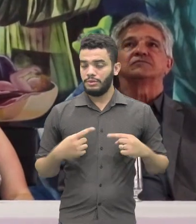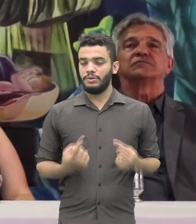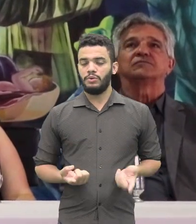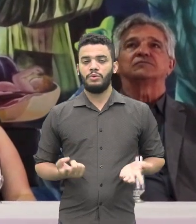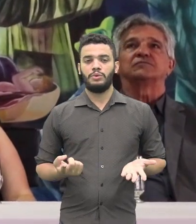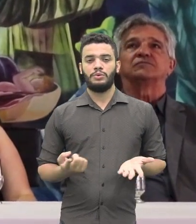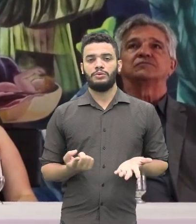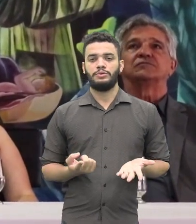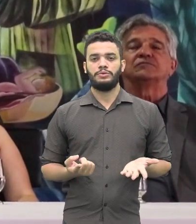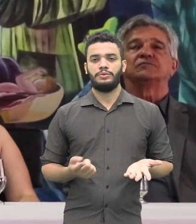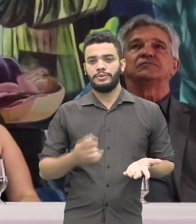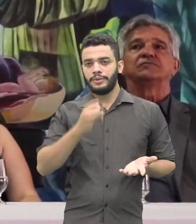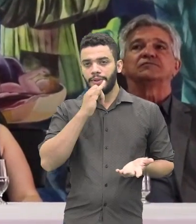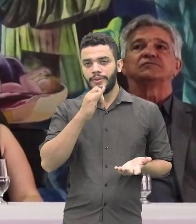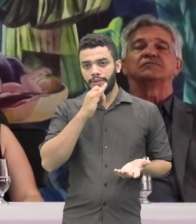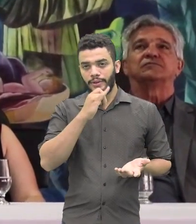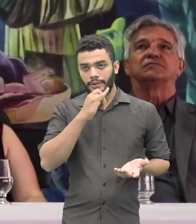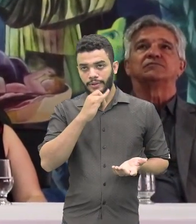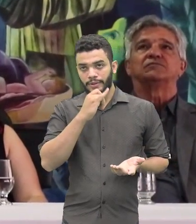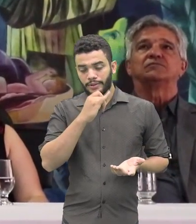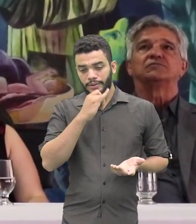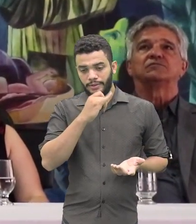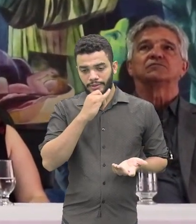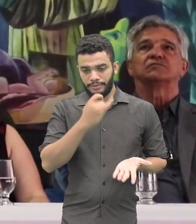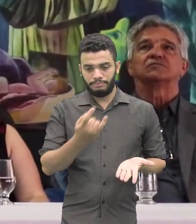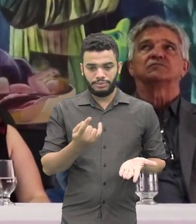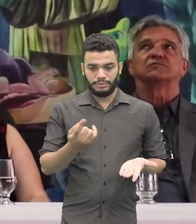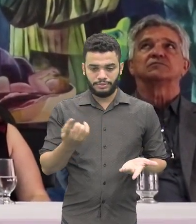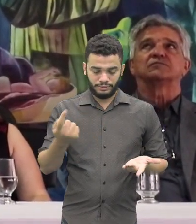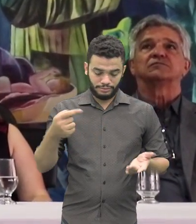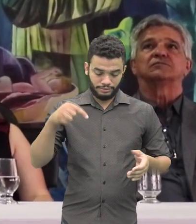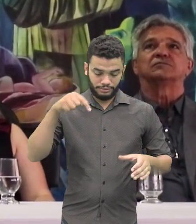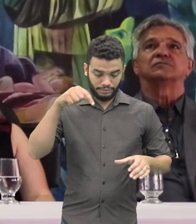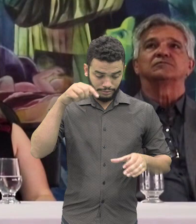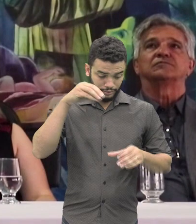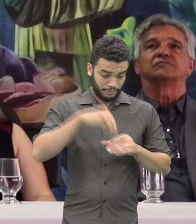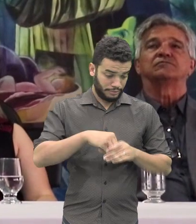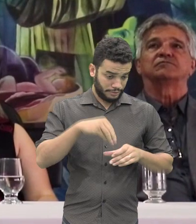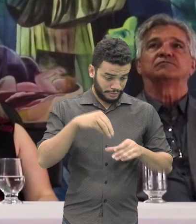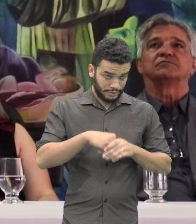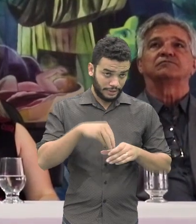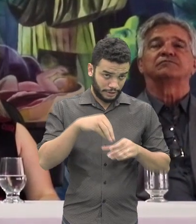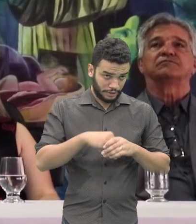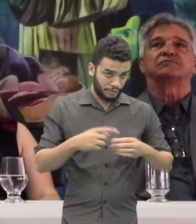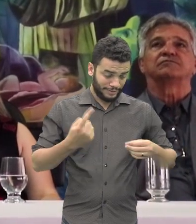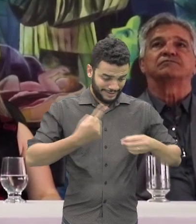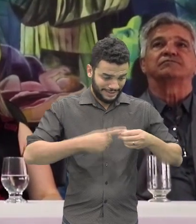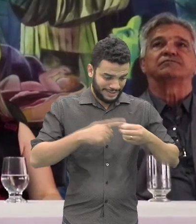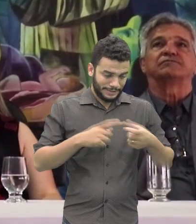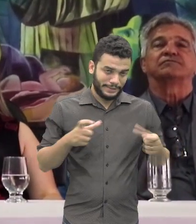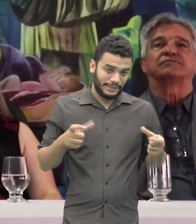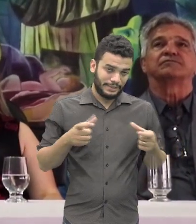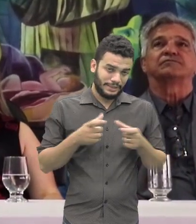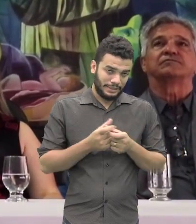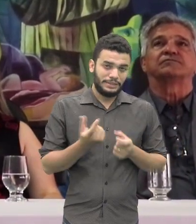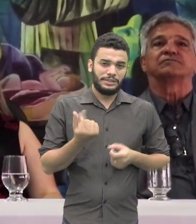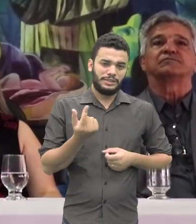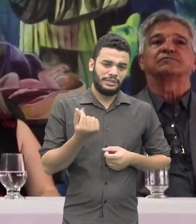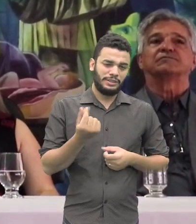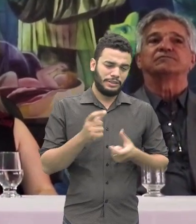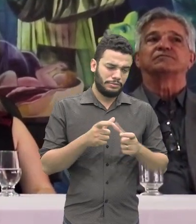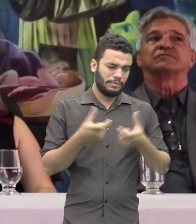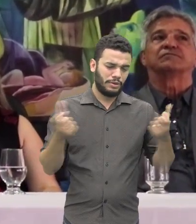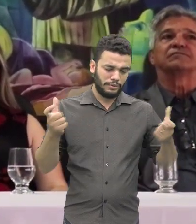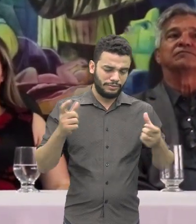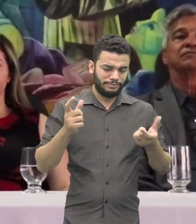vivem as coisas acontecem no município é onde vem menos recurso então a gente Eu sempre gosto de falar isso